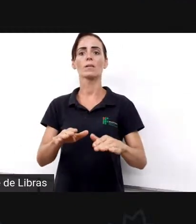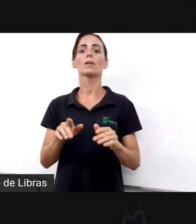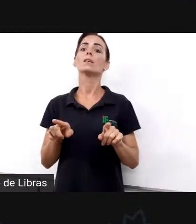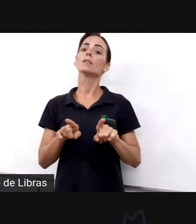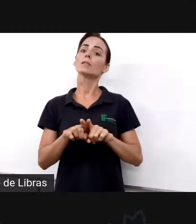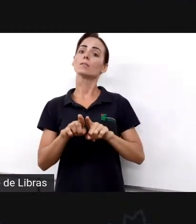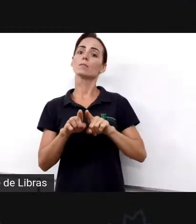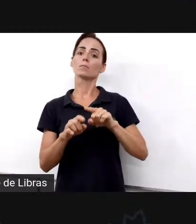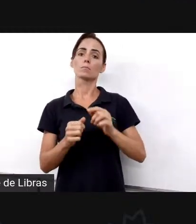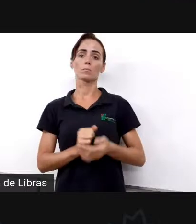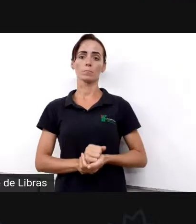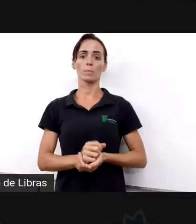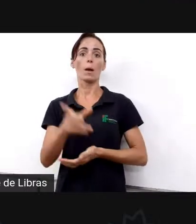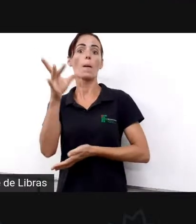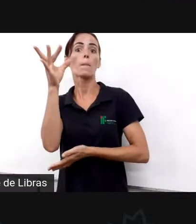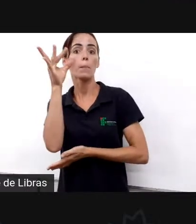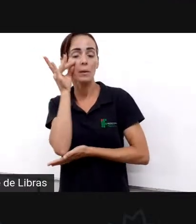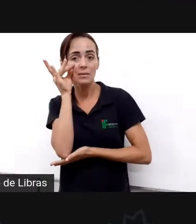apoio presencial,